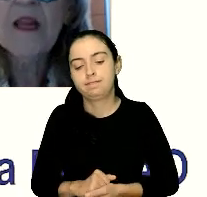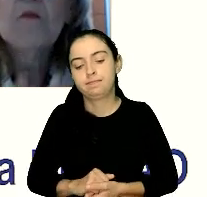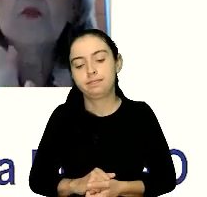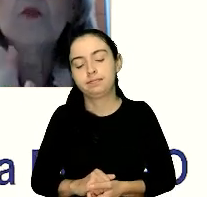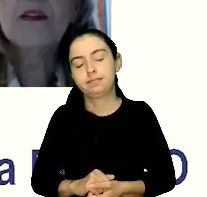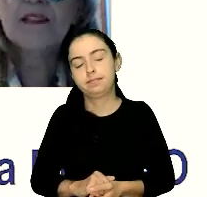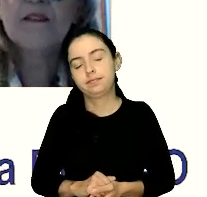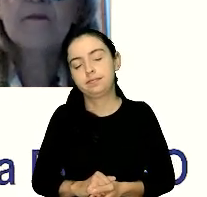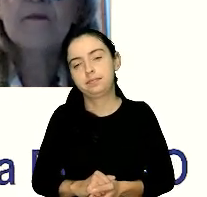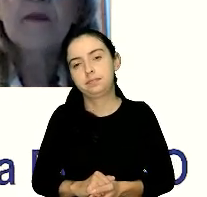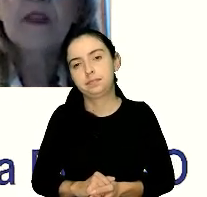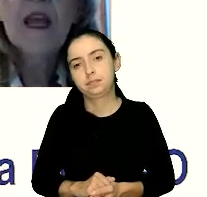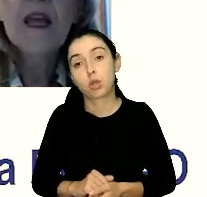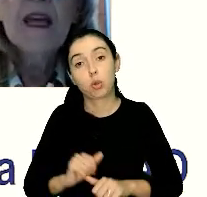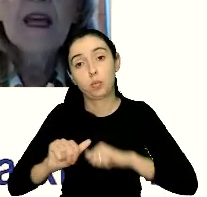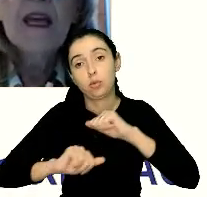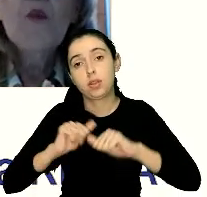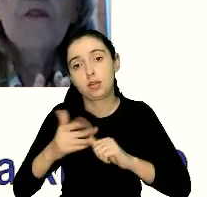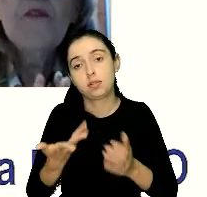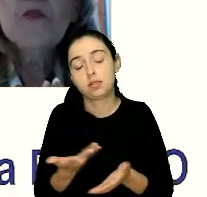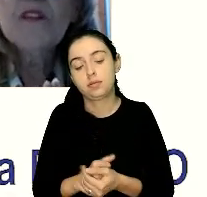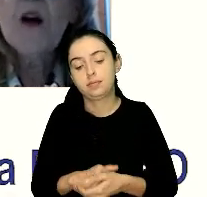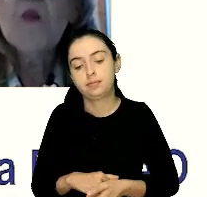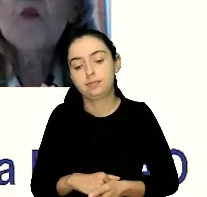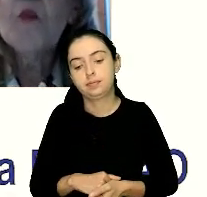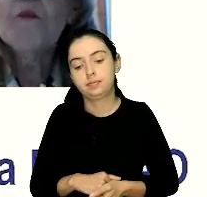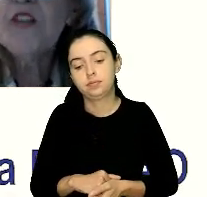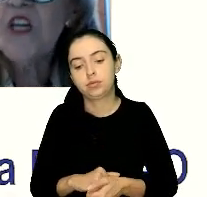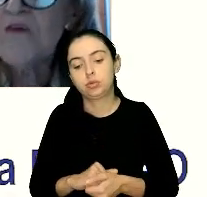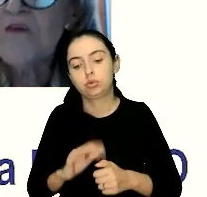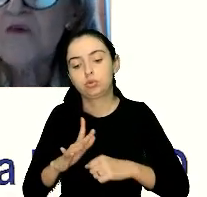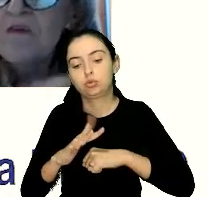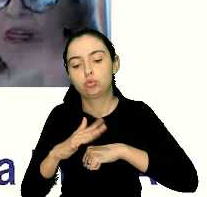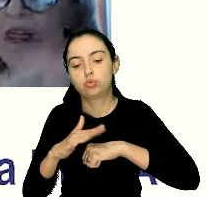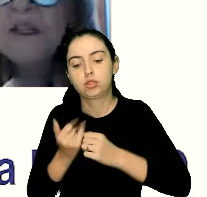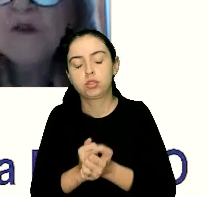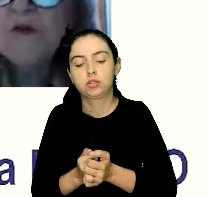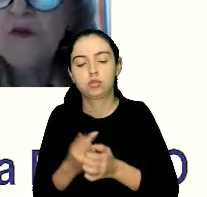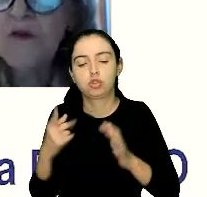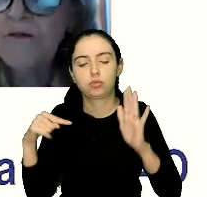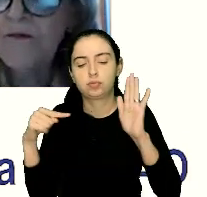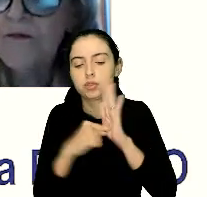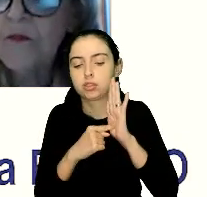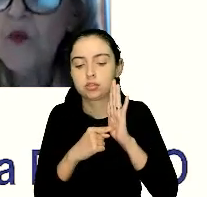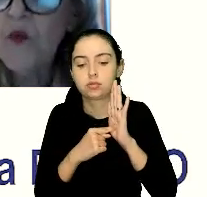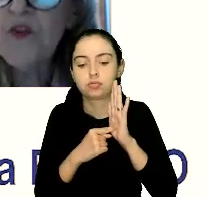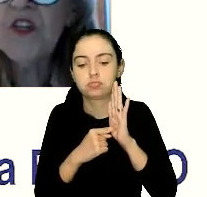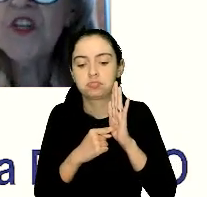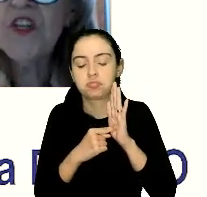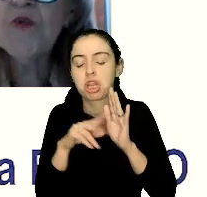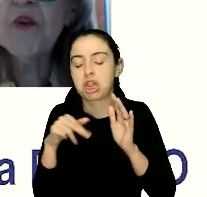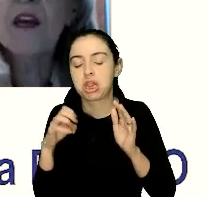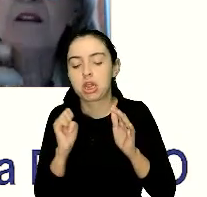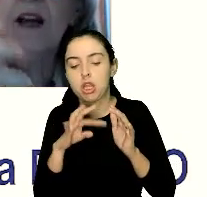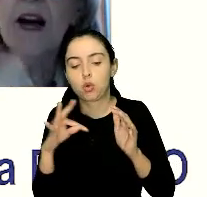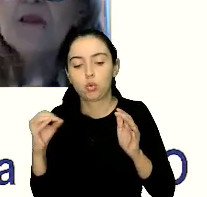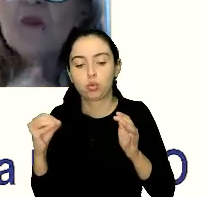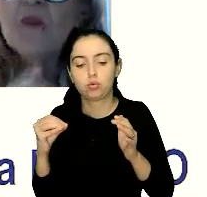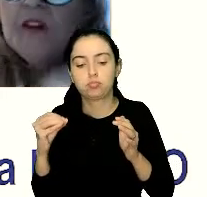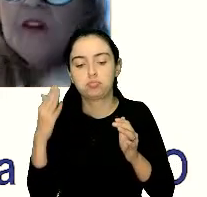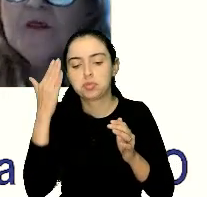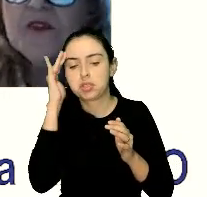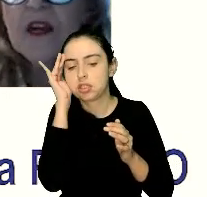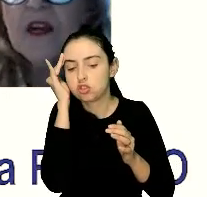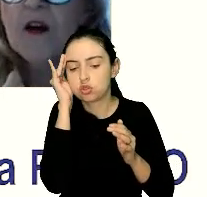Tá? Mudança. O vírus é algo objetivo, ele é neutro. O sentido que é